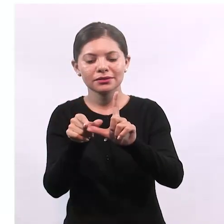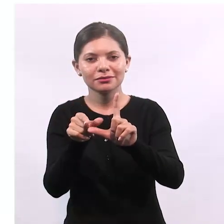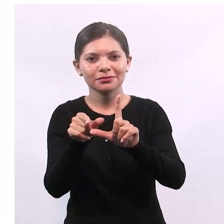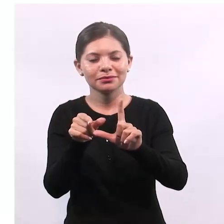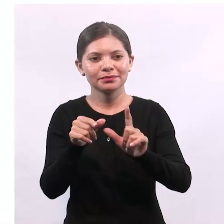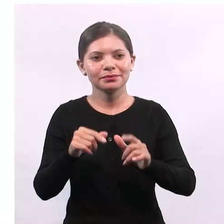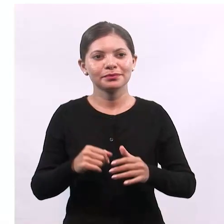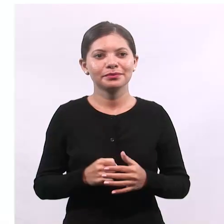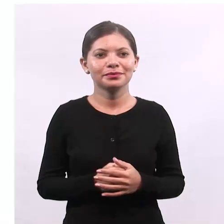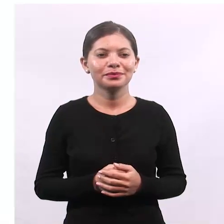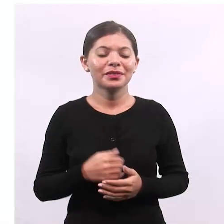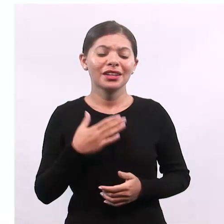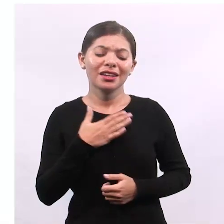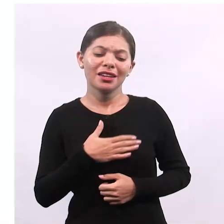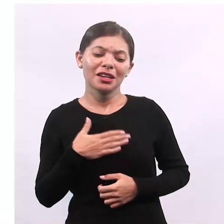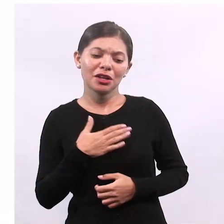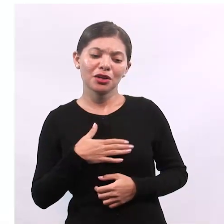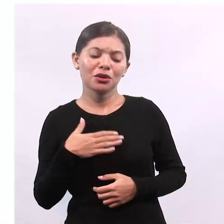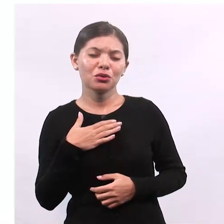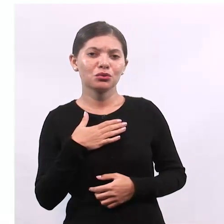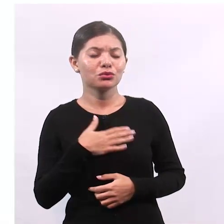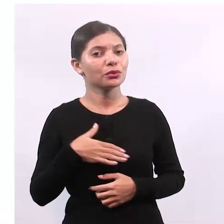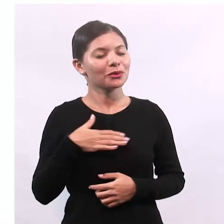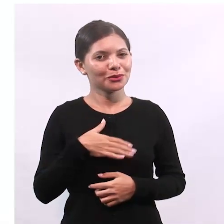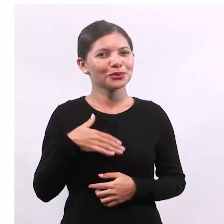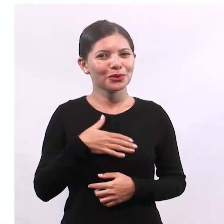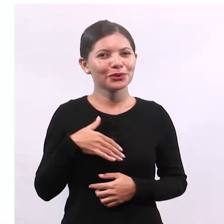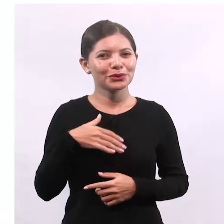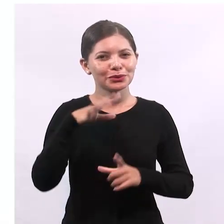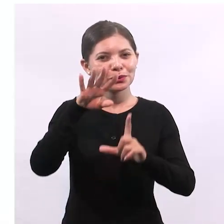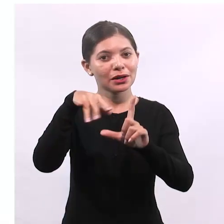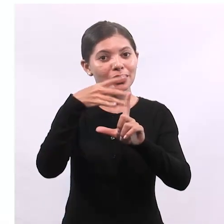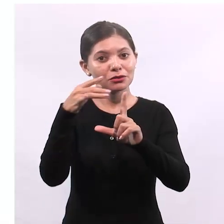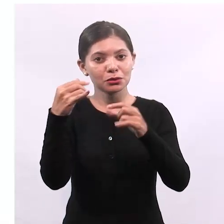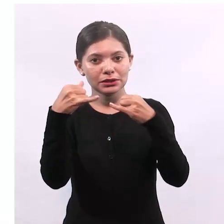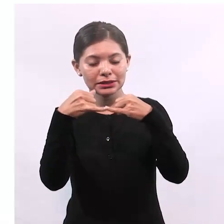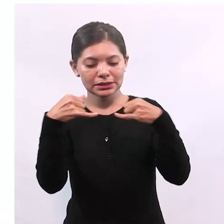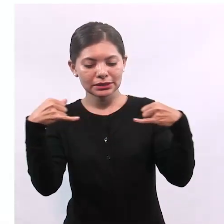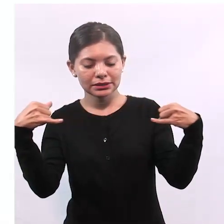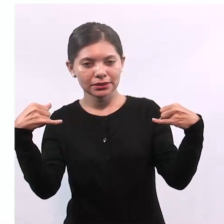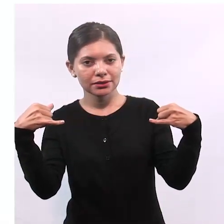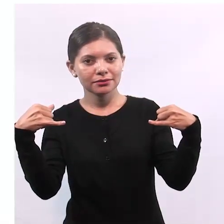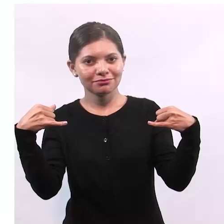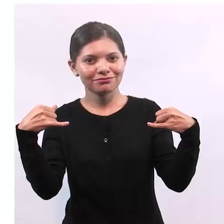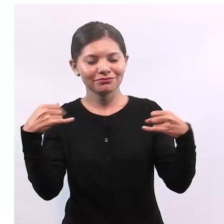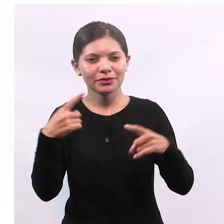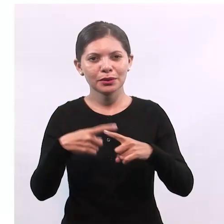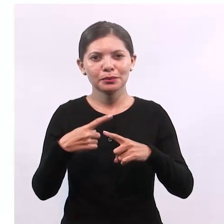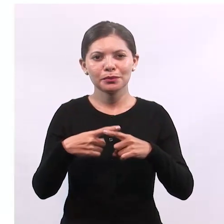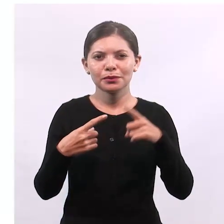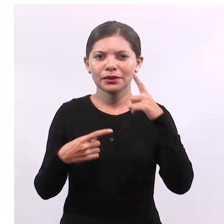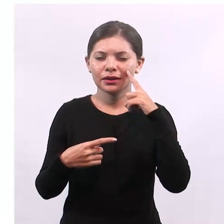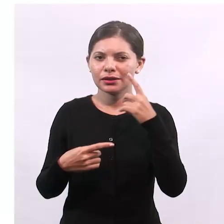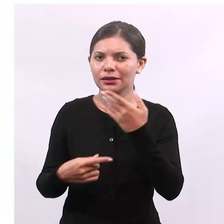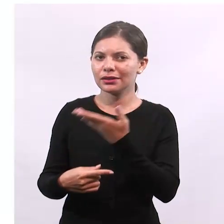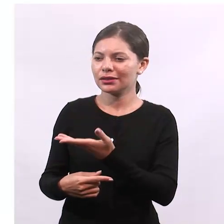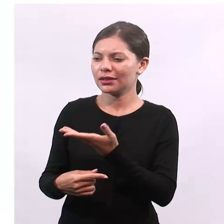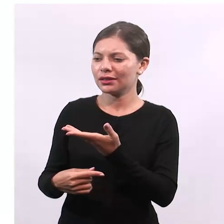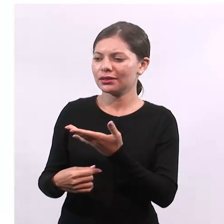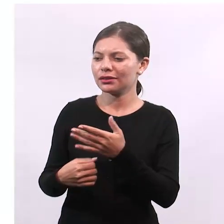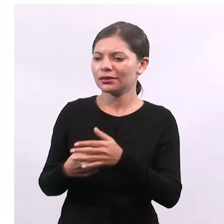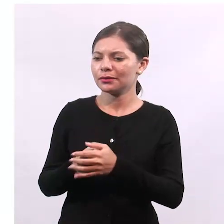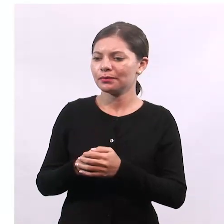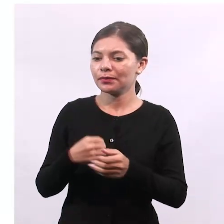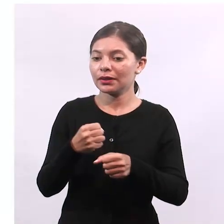coluna Particularmente eu preferiria trabalhar essas informações com gráfico de linha porque aqui eu tenho